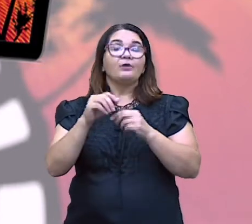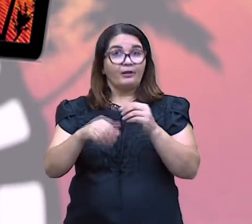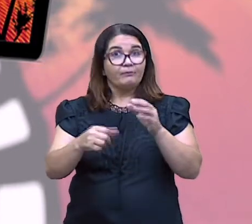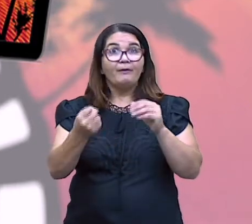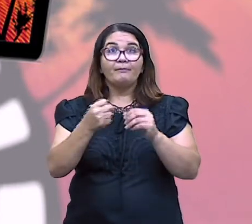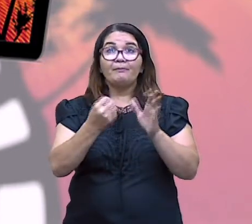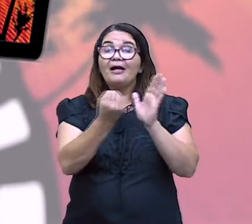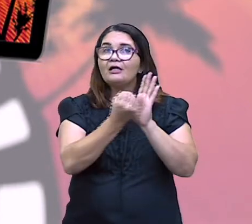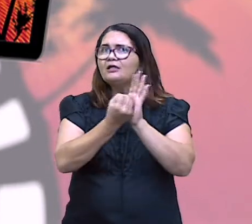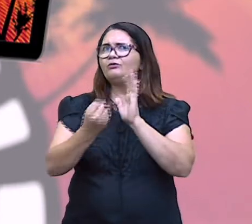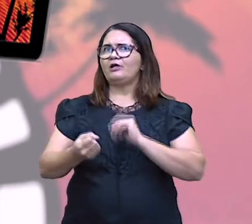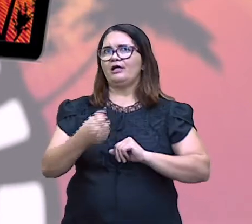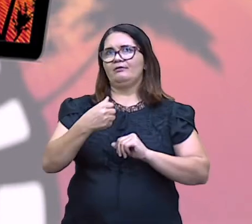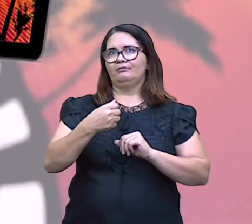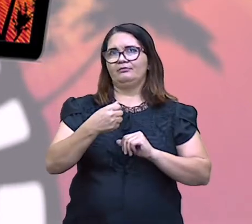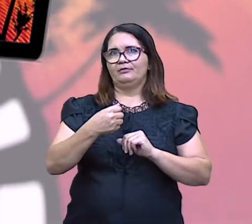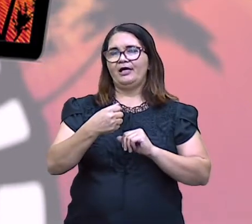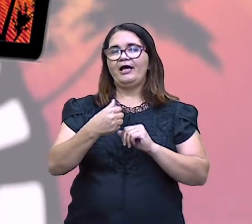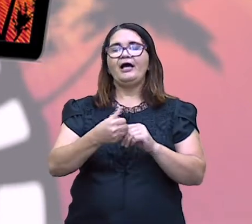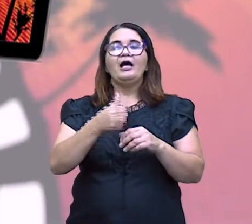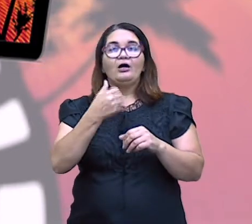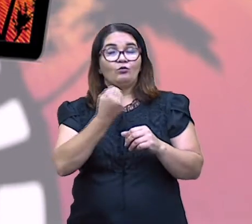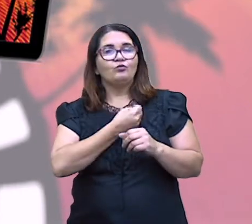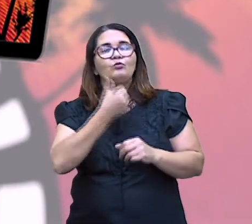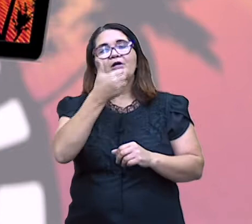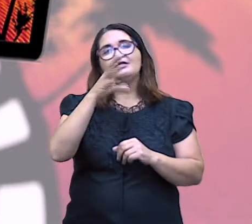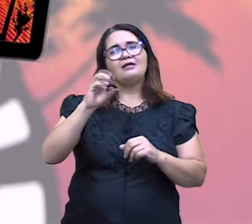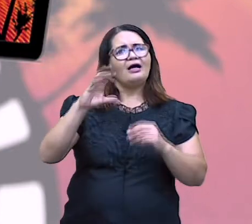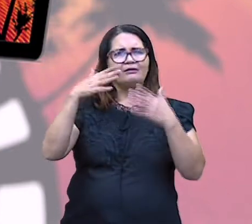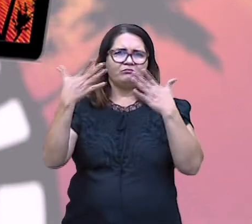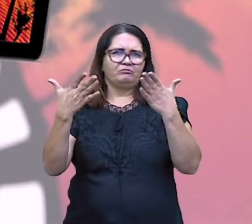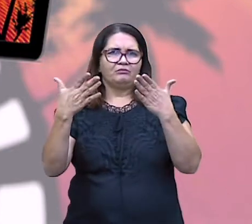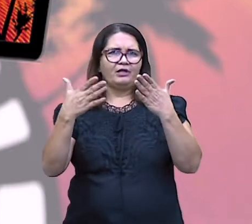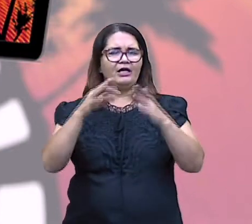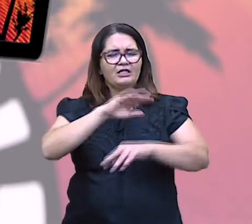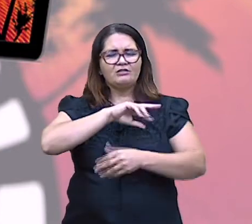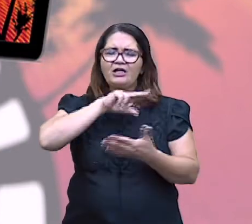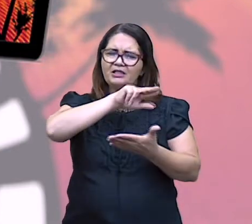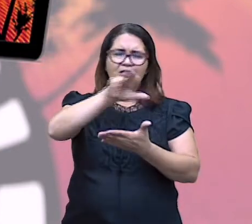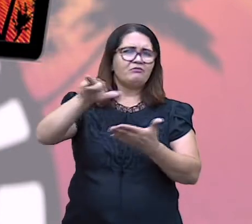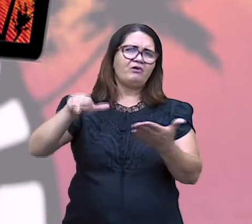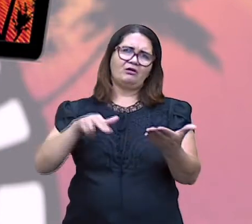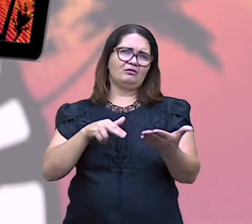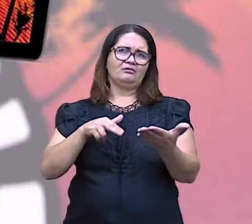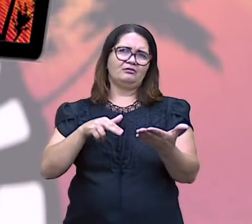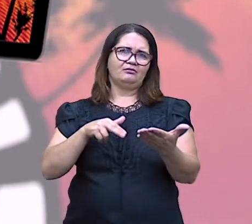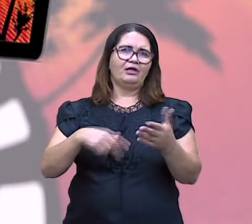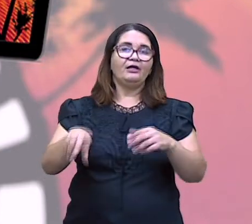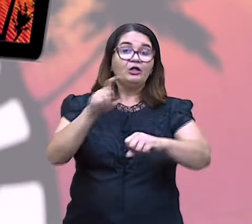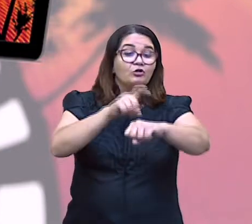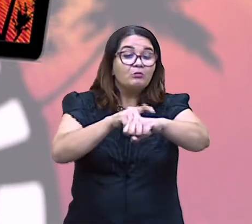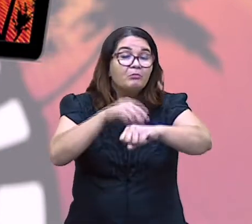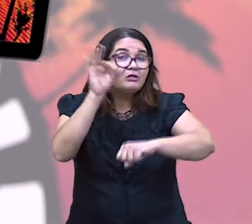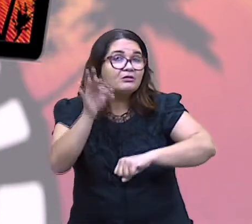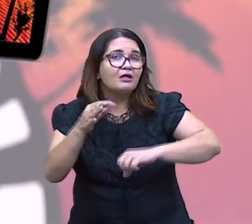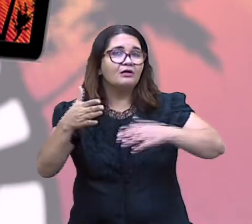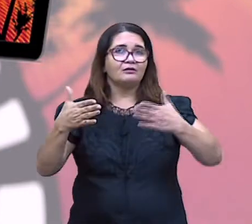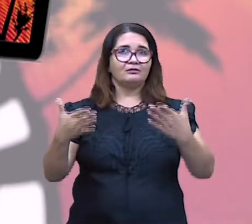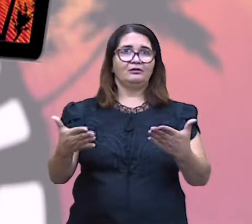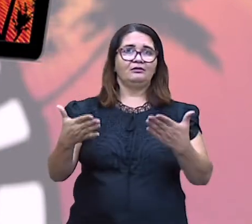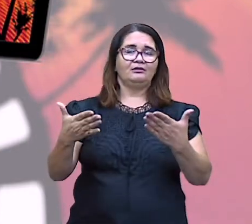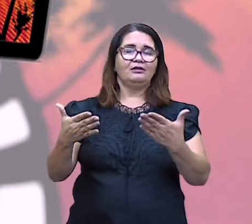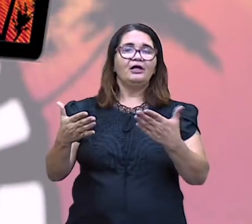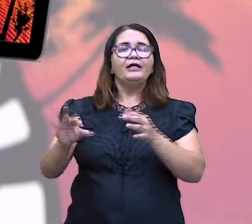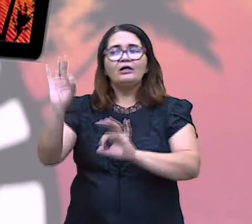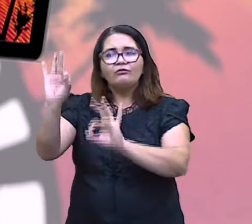Isso acontece porque esses roteiros eles são liberados para o grande público. Eles sofrem aí algumas alterações depois que eles